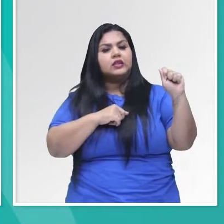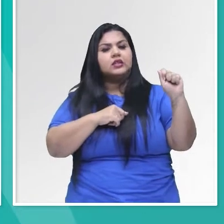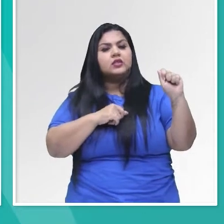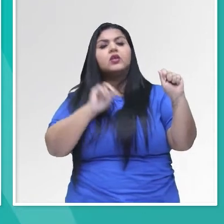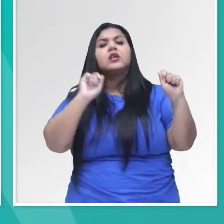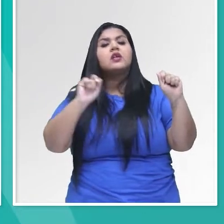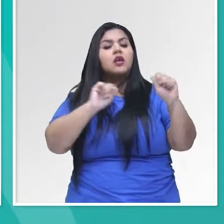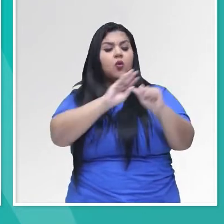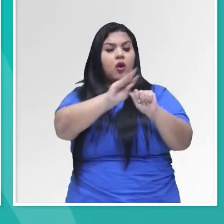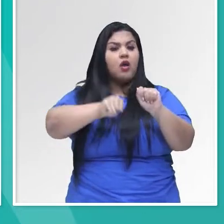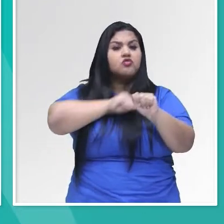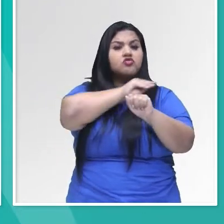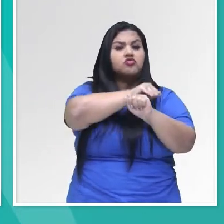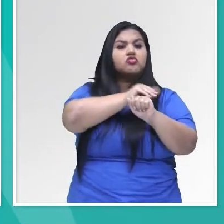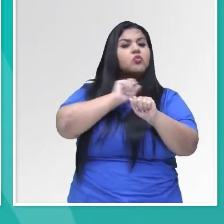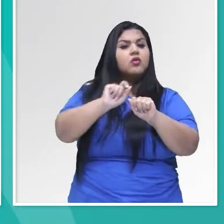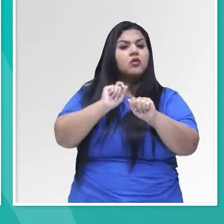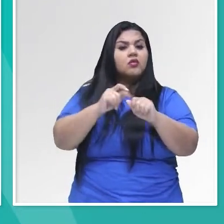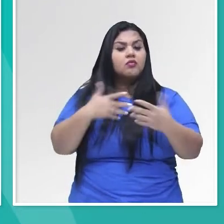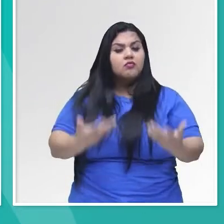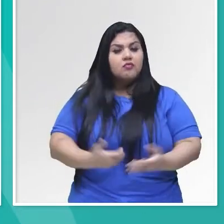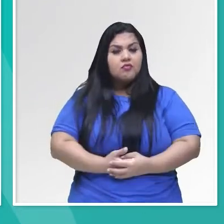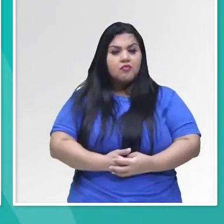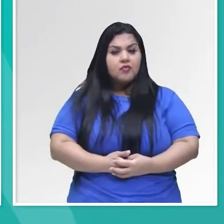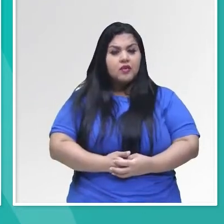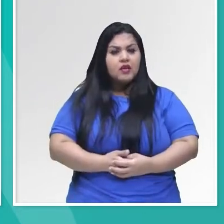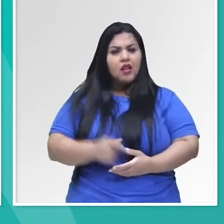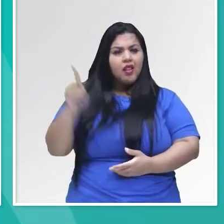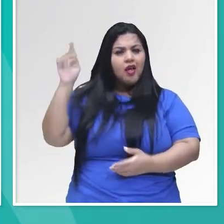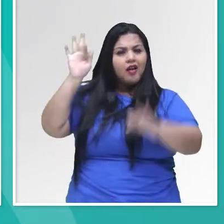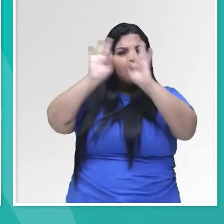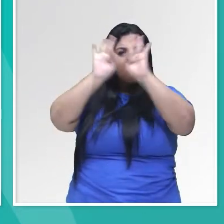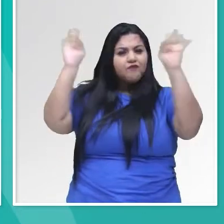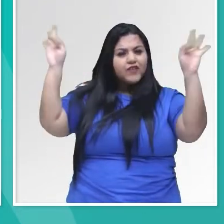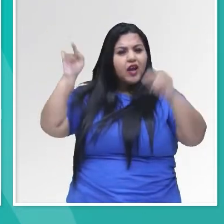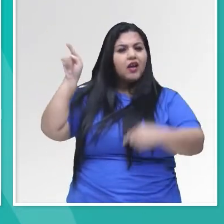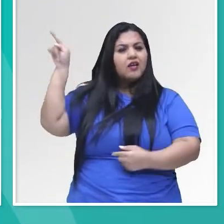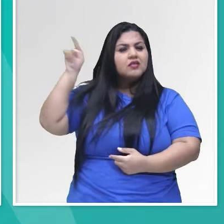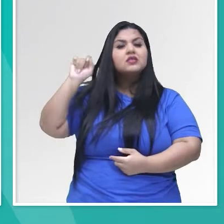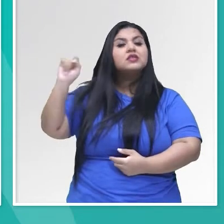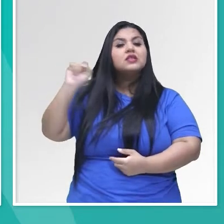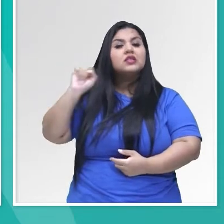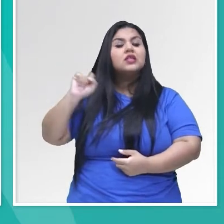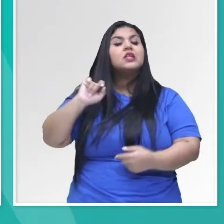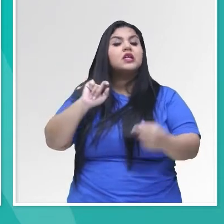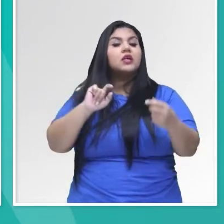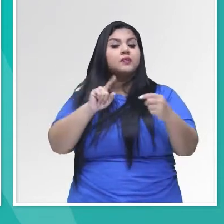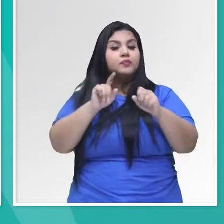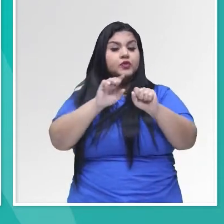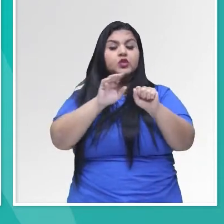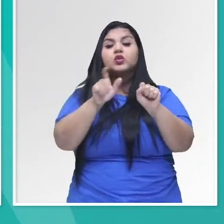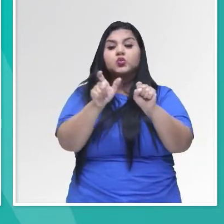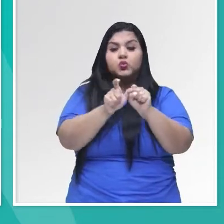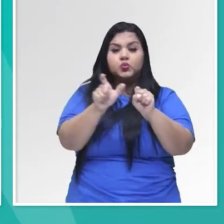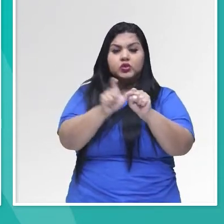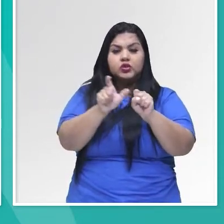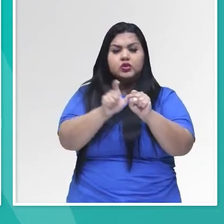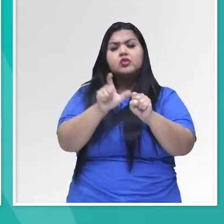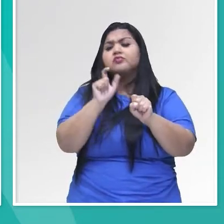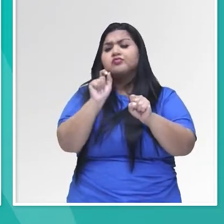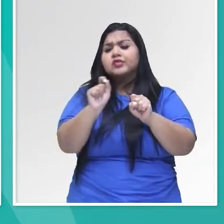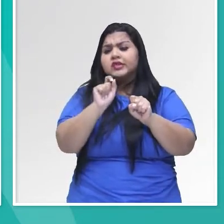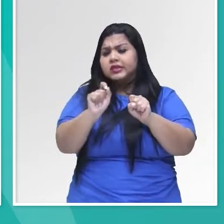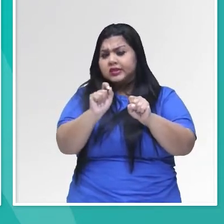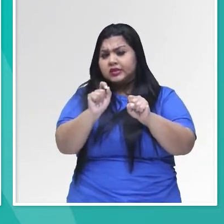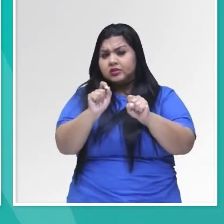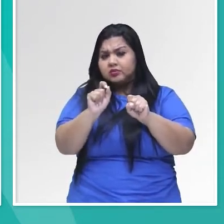quem é o artigo. Lá na letra A, identifica quem é o substantivo. Você não está tendo dificuldade,